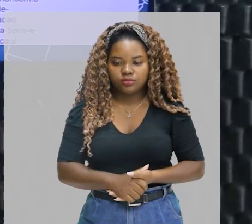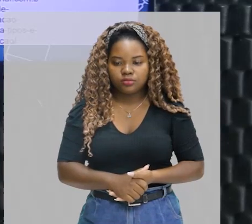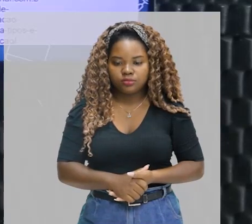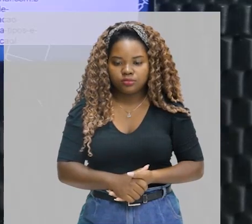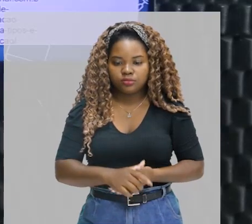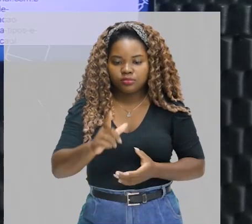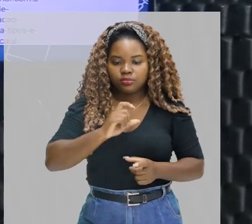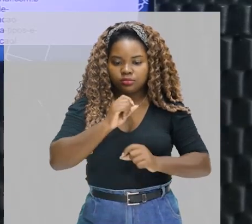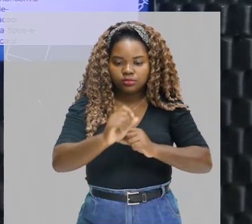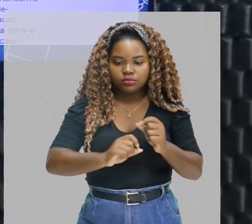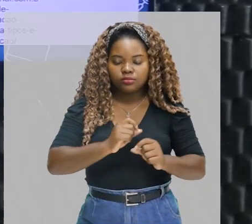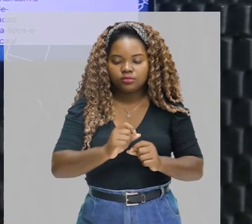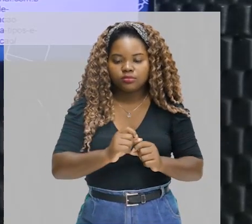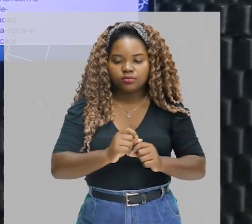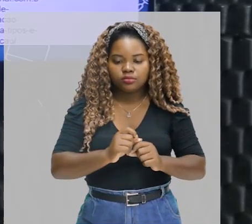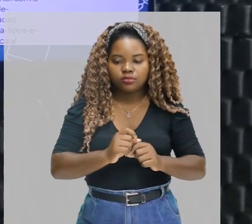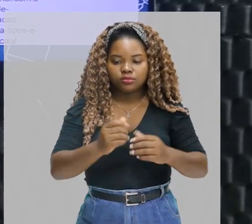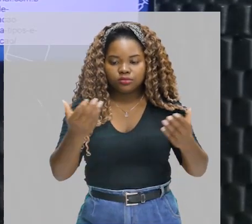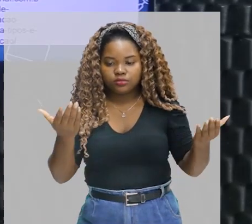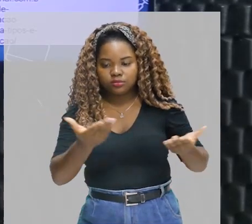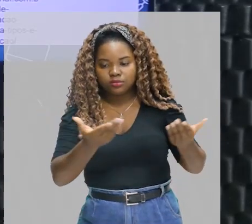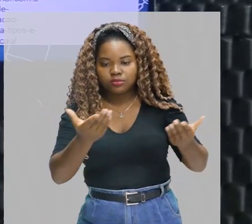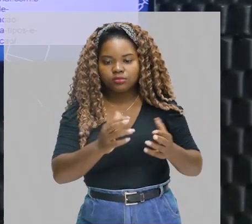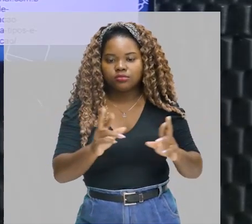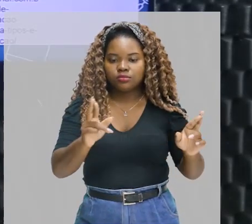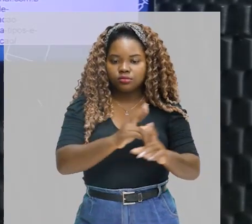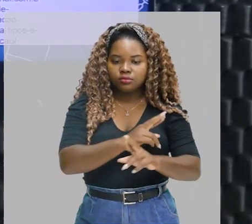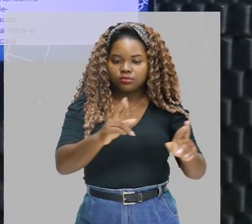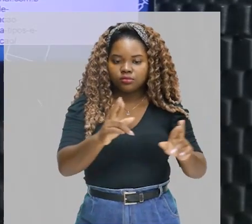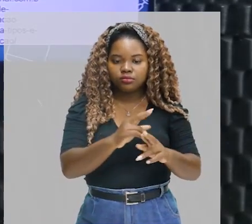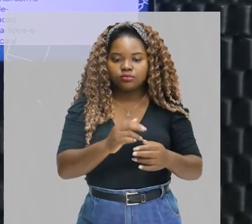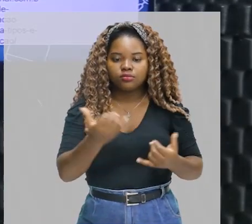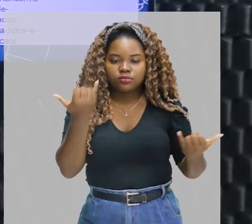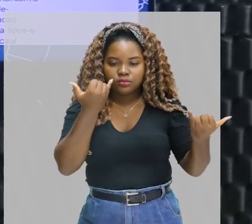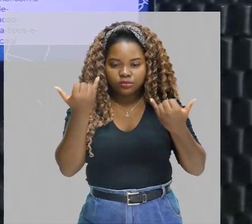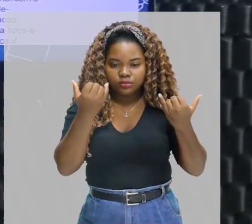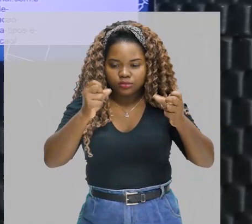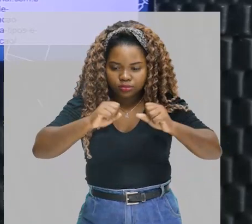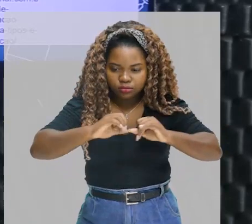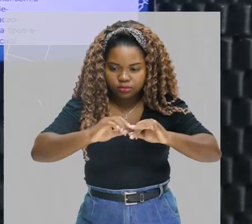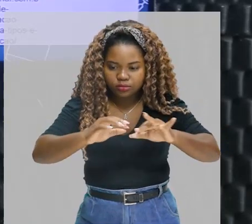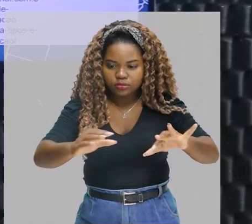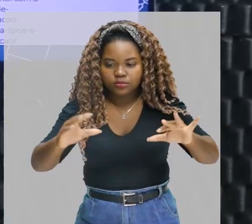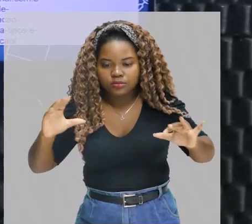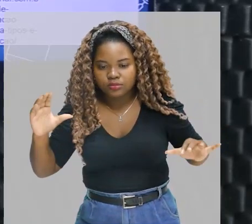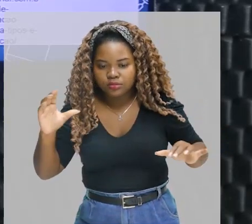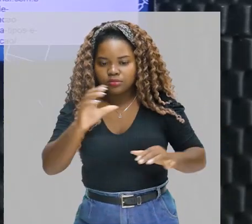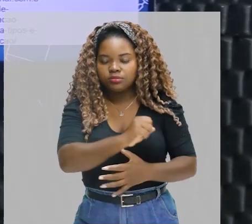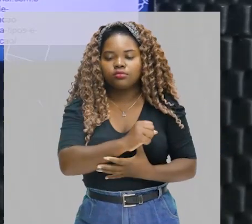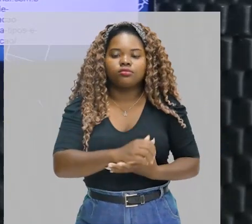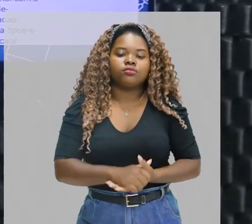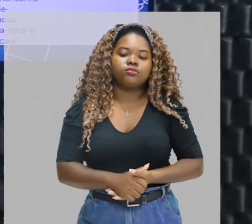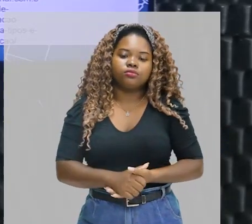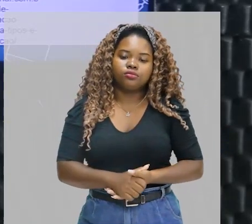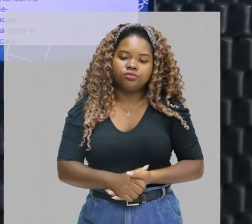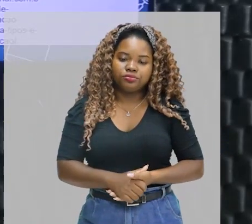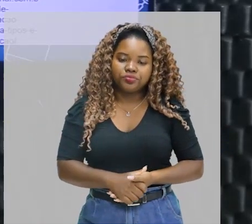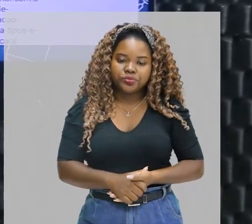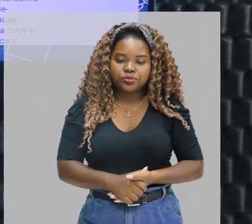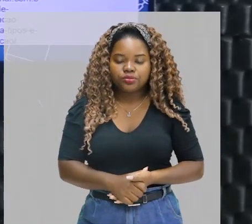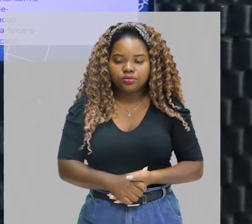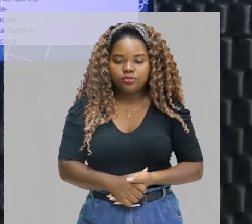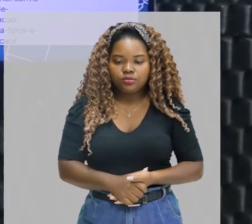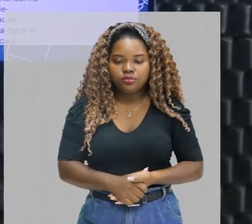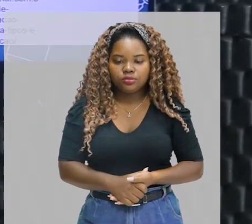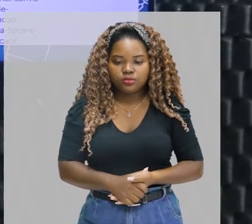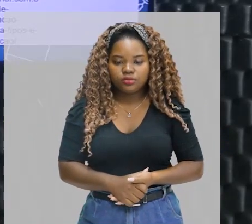né, na era dessas informações, né, que elas acabam aí sendo dissipadas